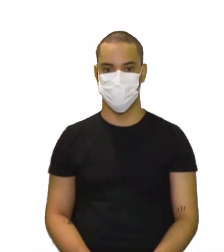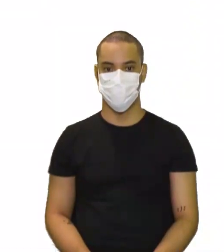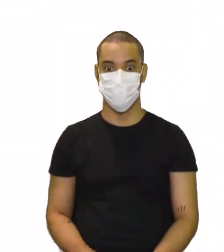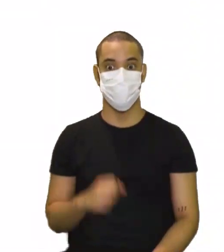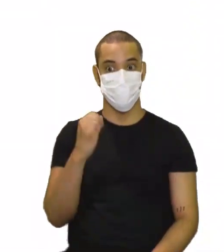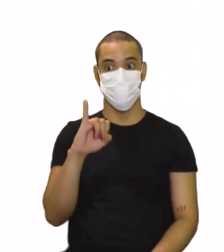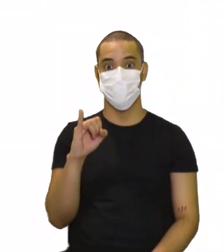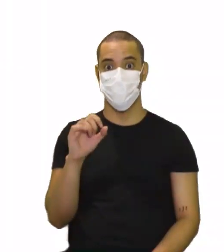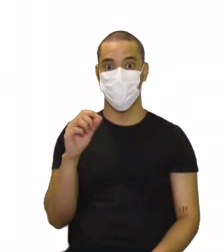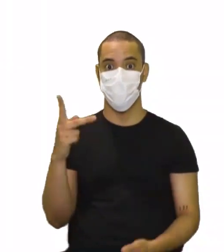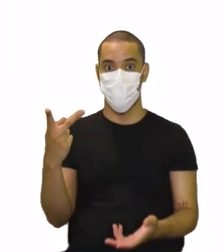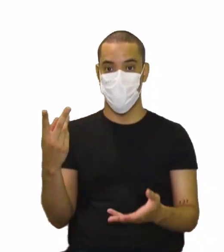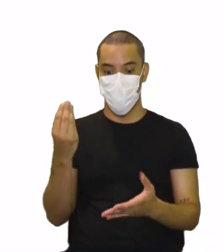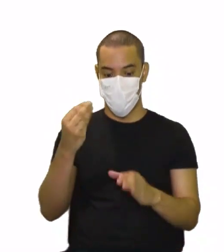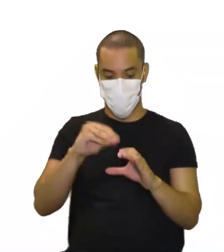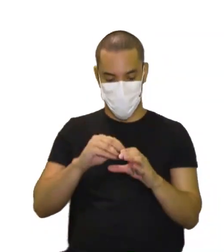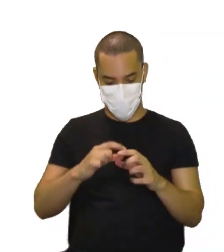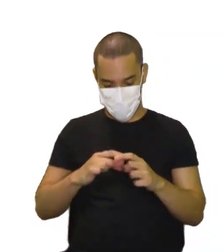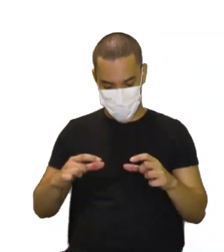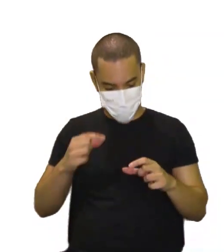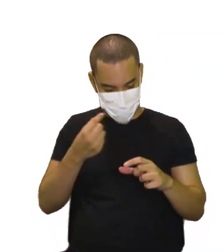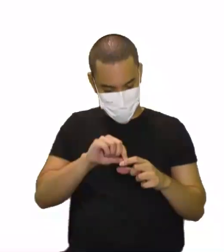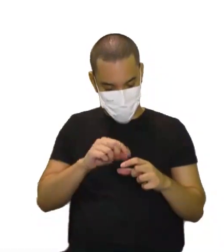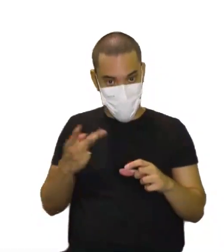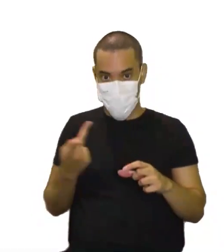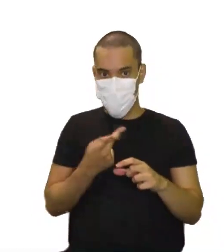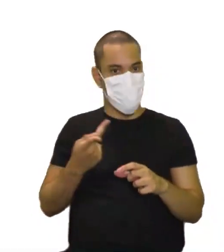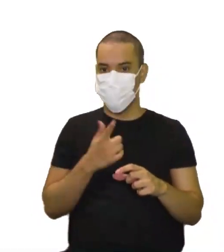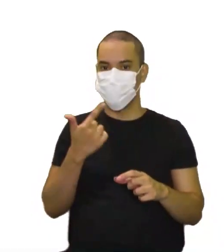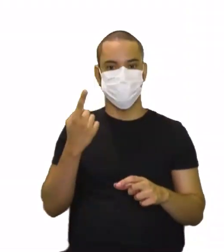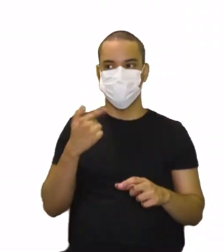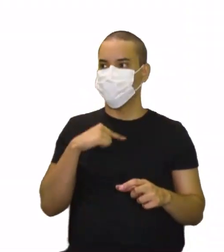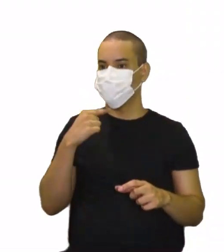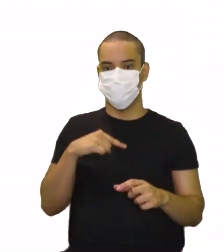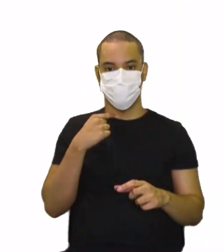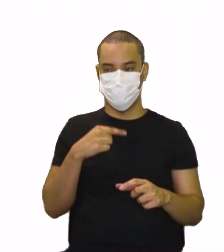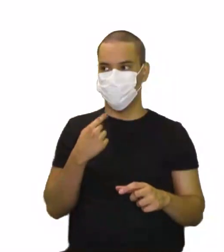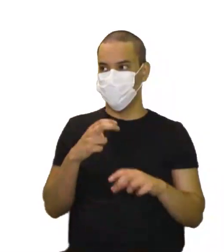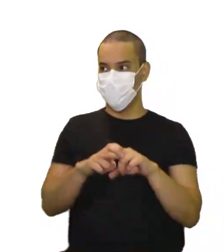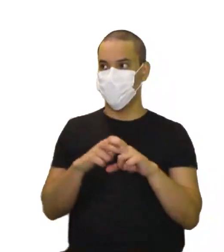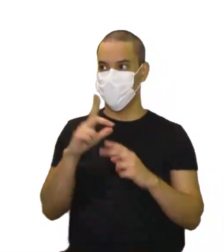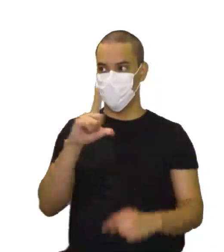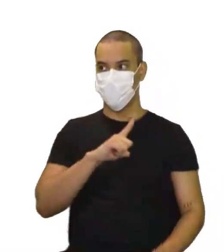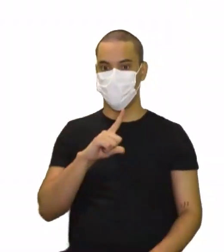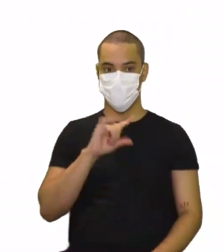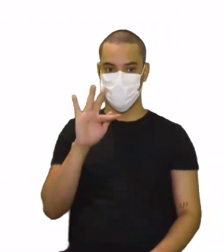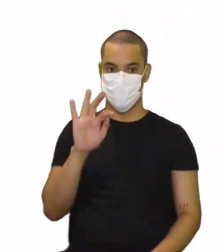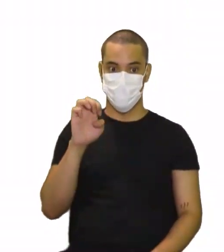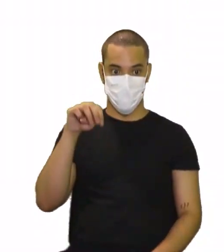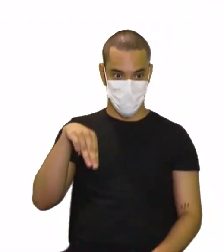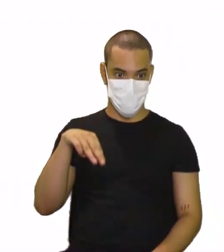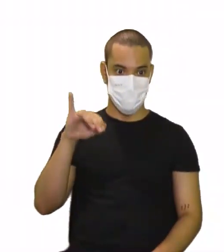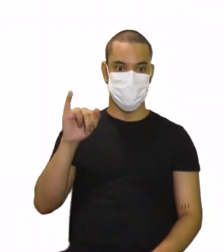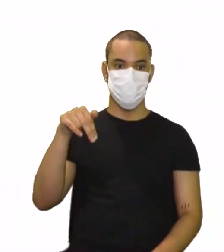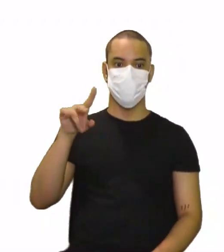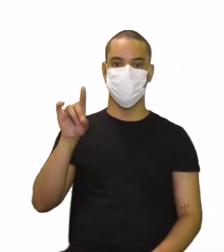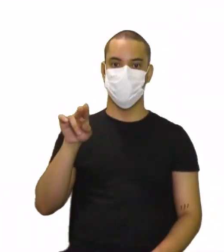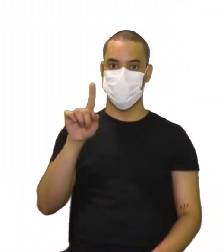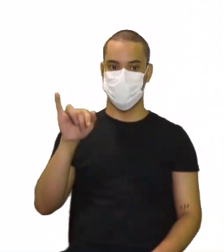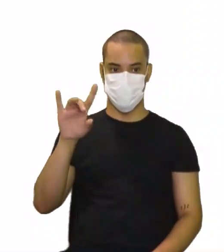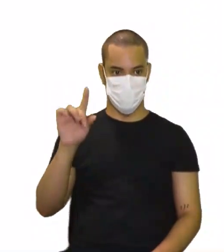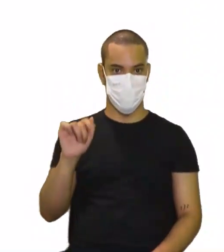colocar errado, não vai fluir ali. Então, você tem uma FEM induzida, uma